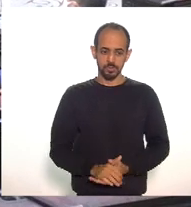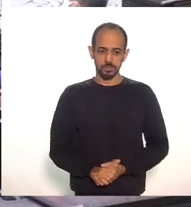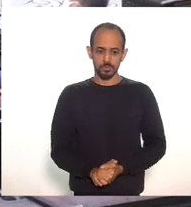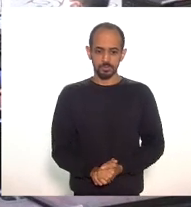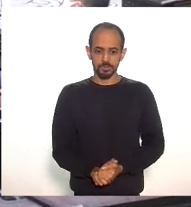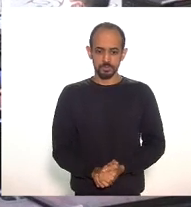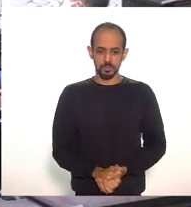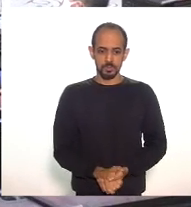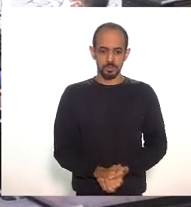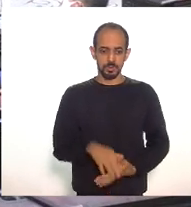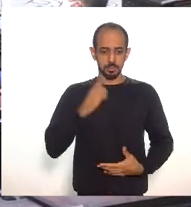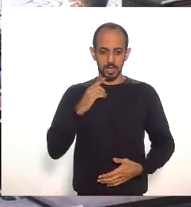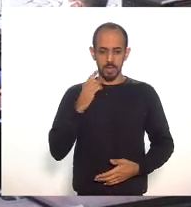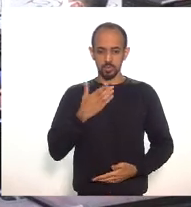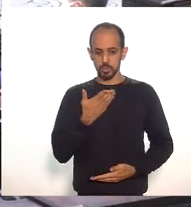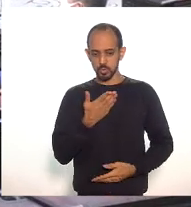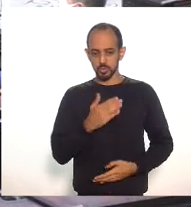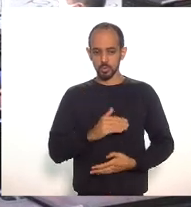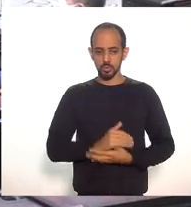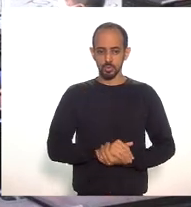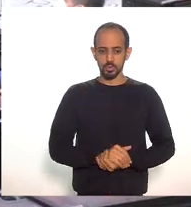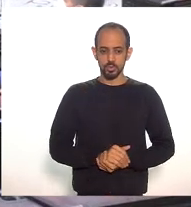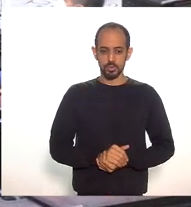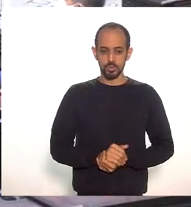o Cadu Marcio Pacheco